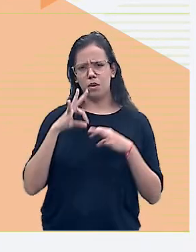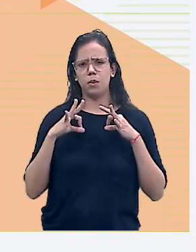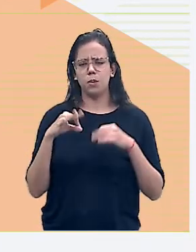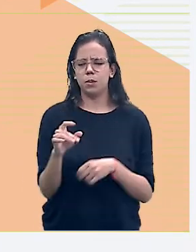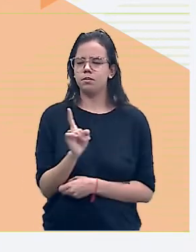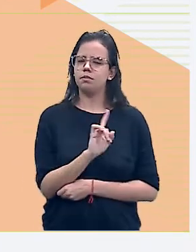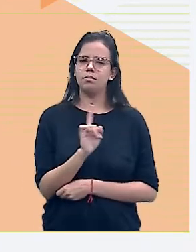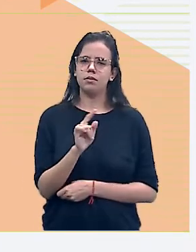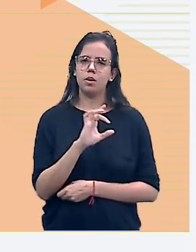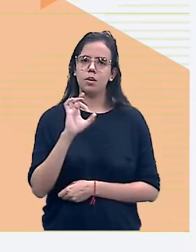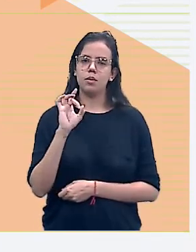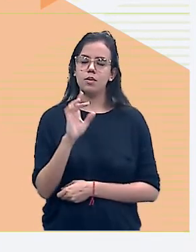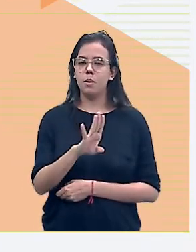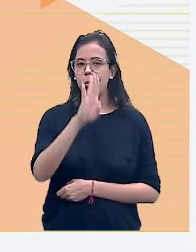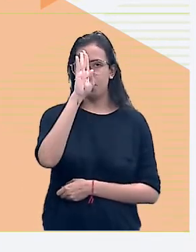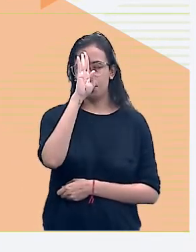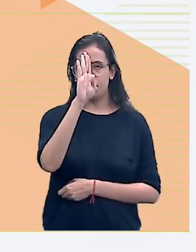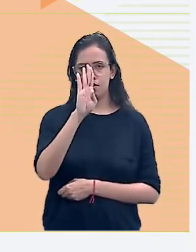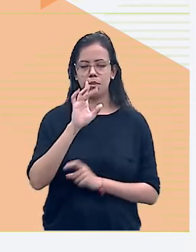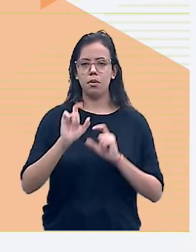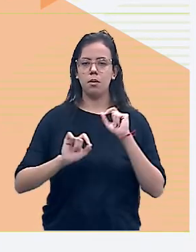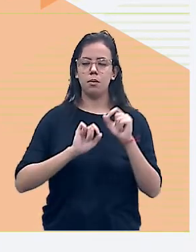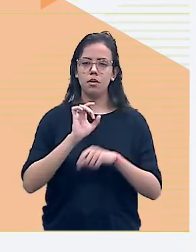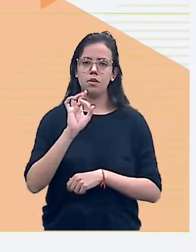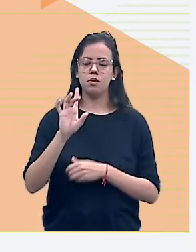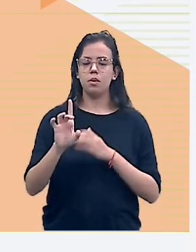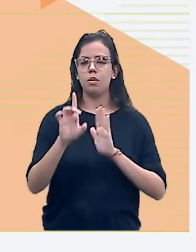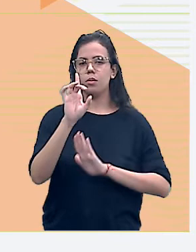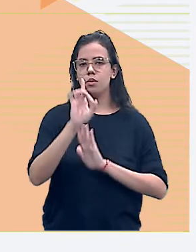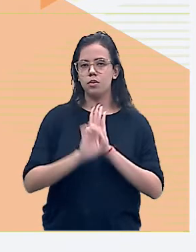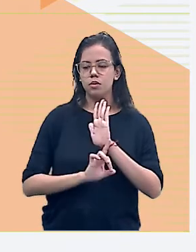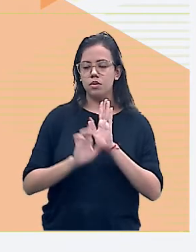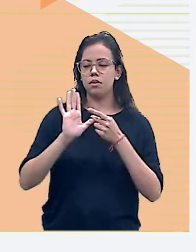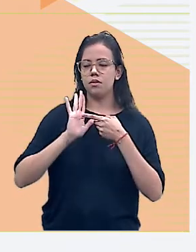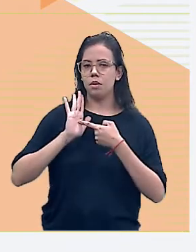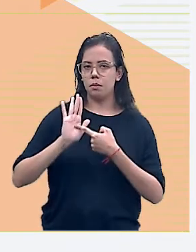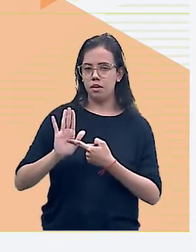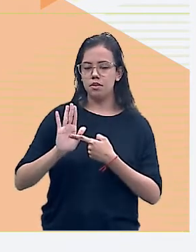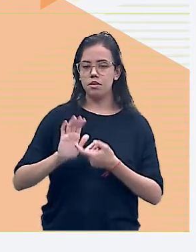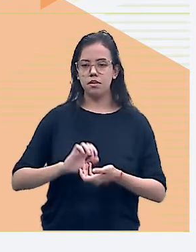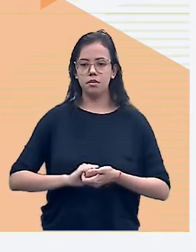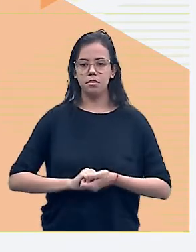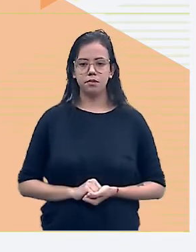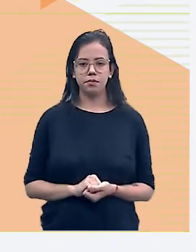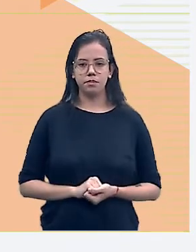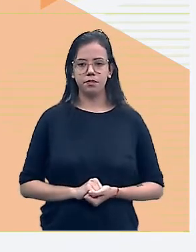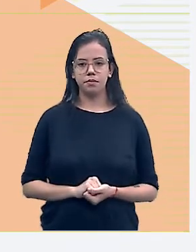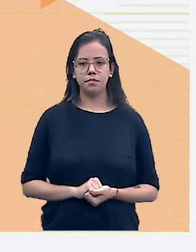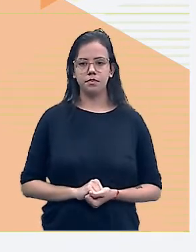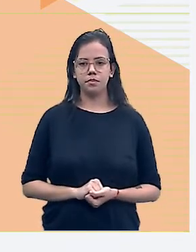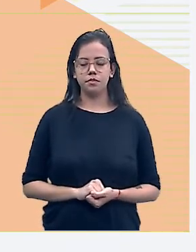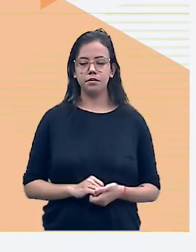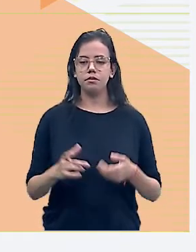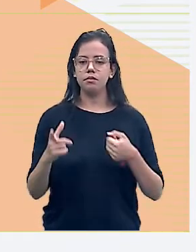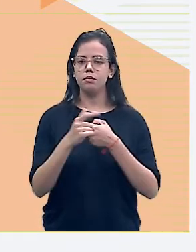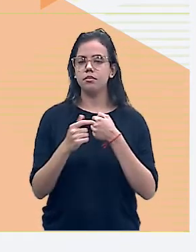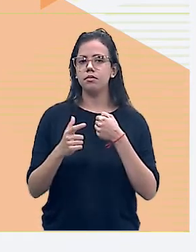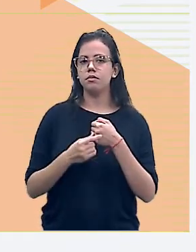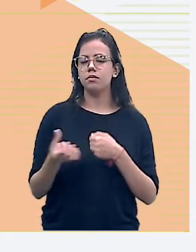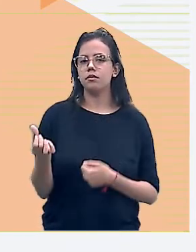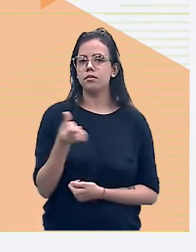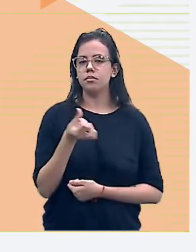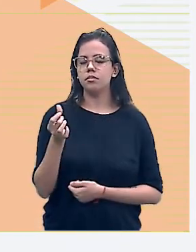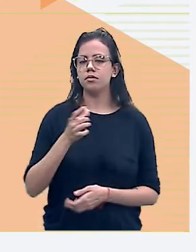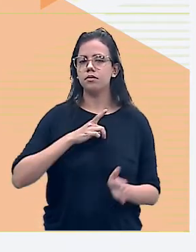artigo não só o capt só os direitos que ele a pegou Então vamos lá no artigo 6º